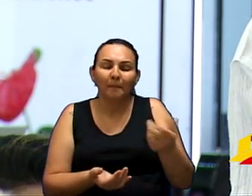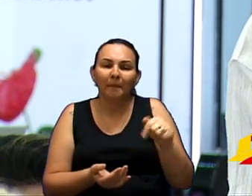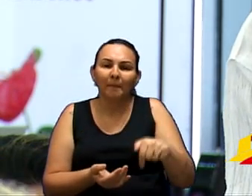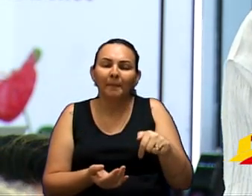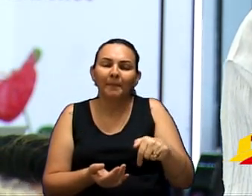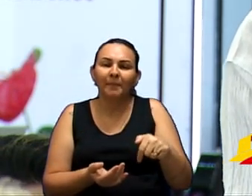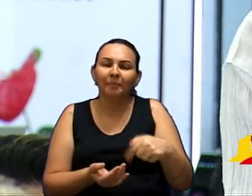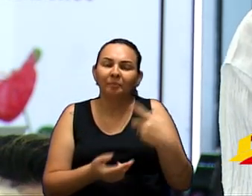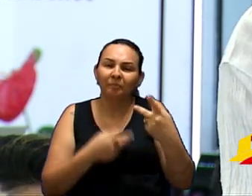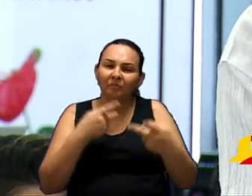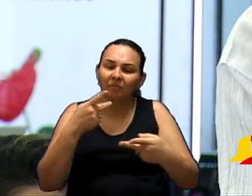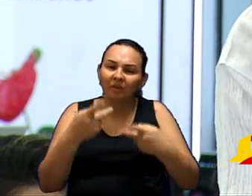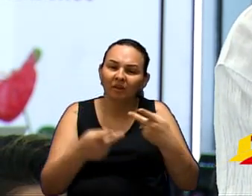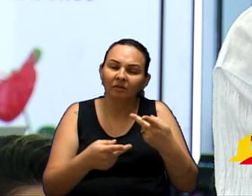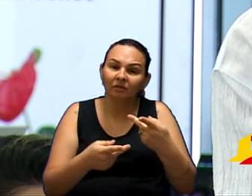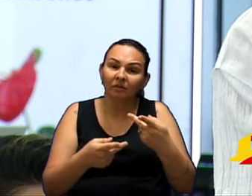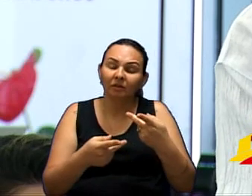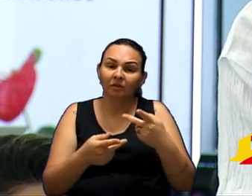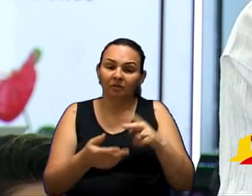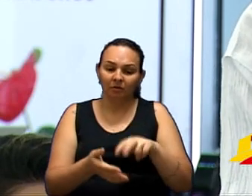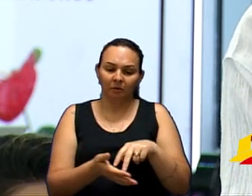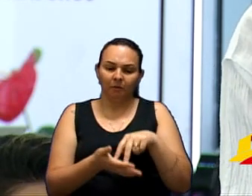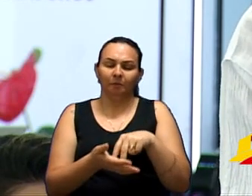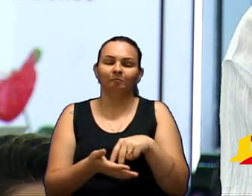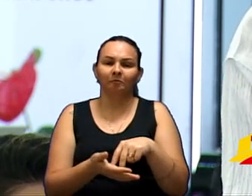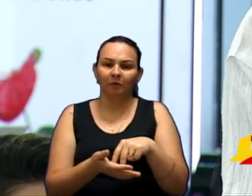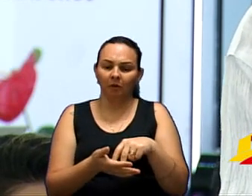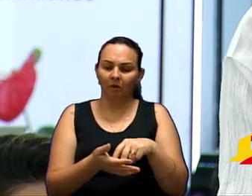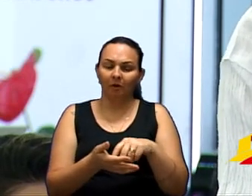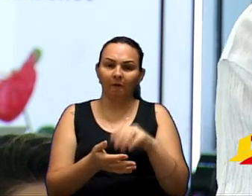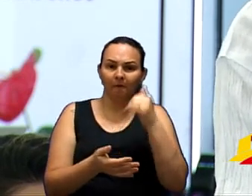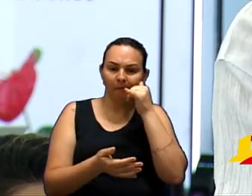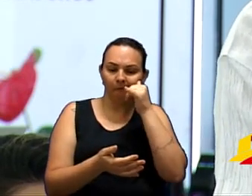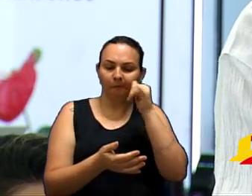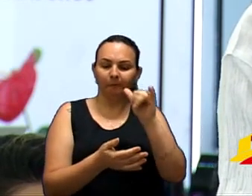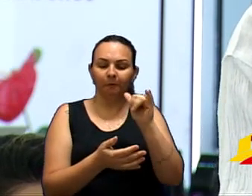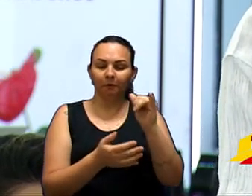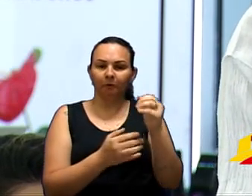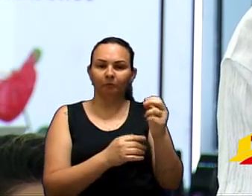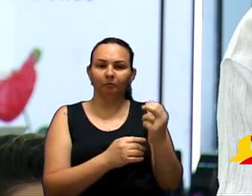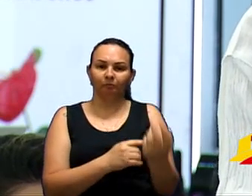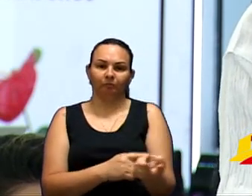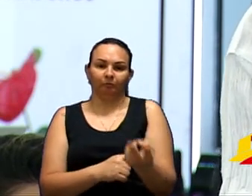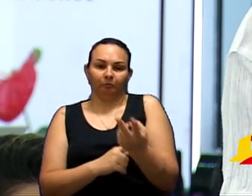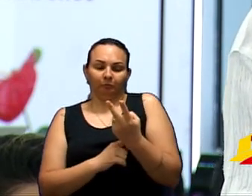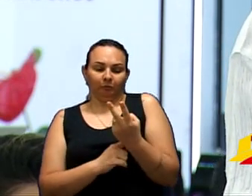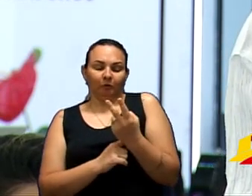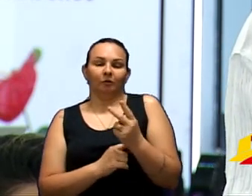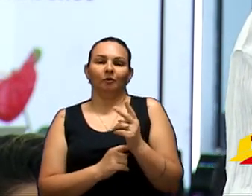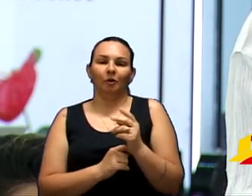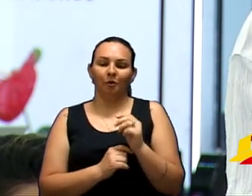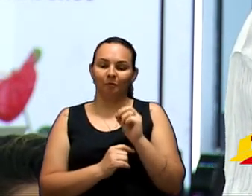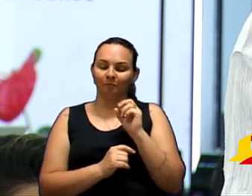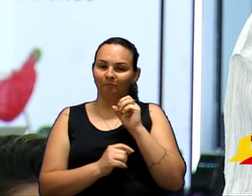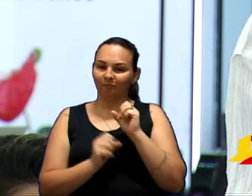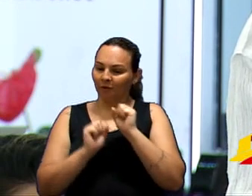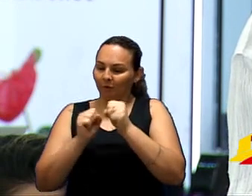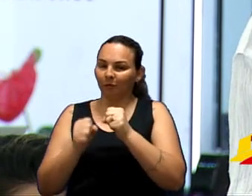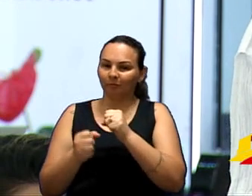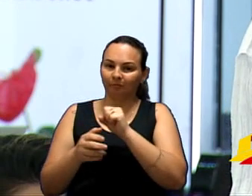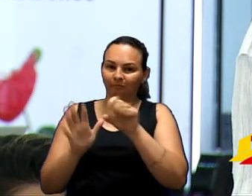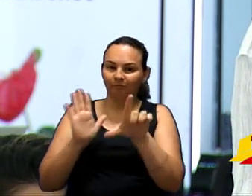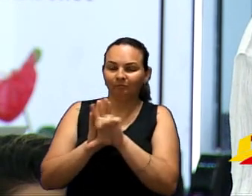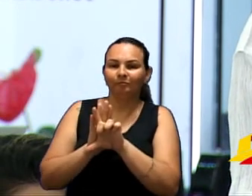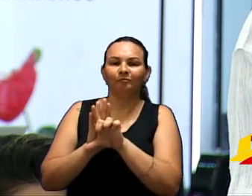é sobre a posição defensiva do do poder é dada do legislativo